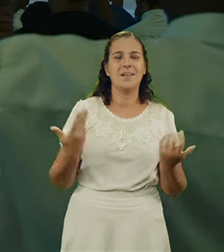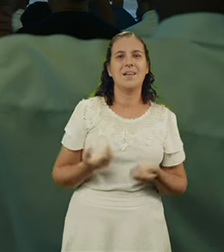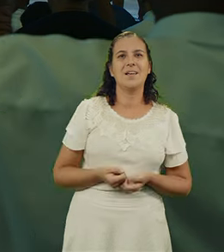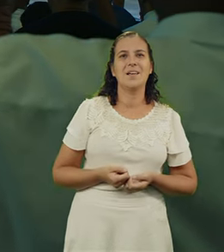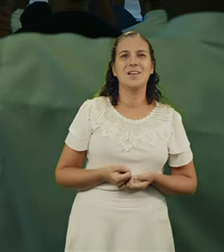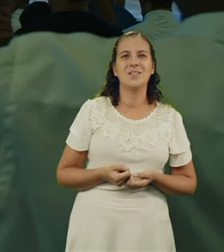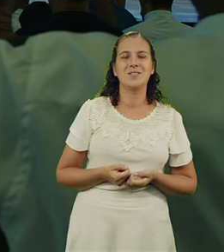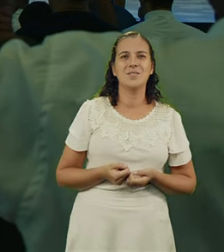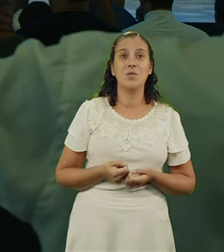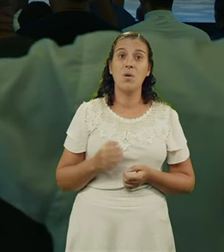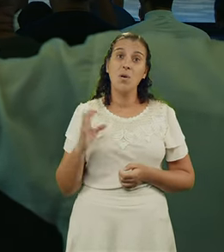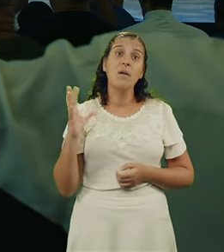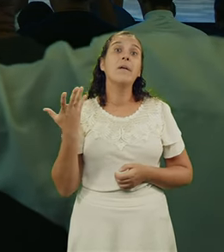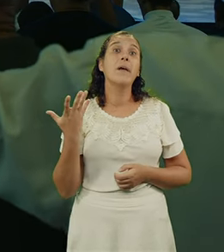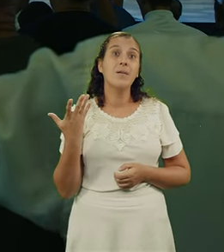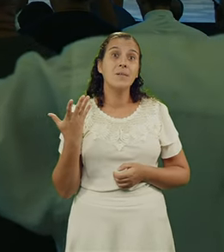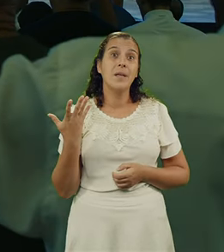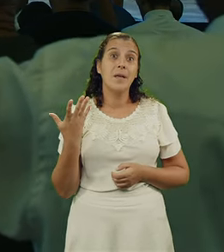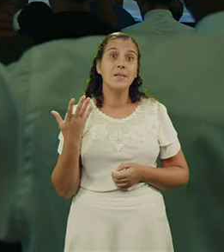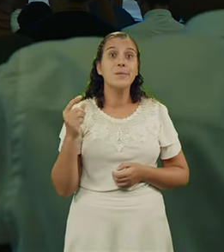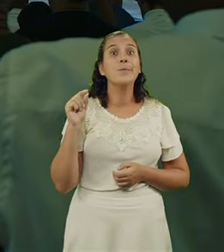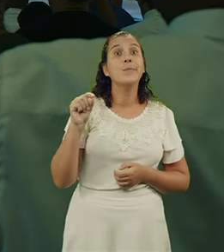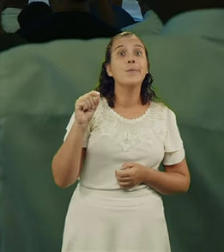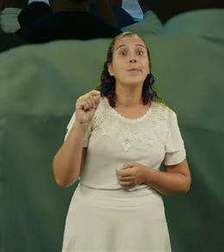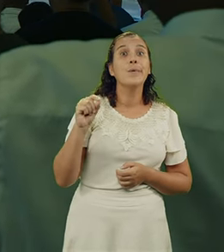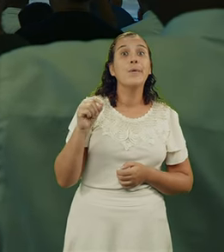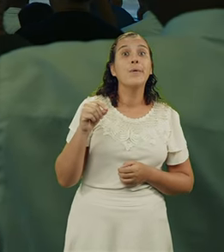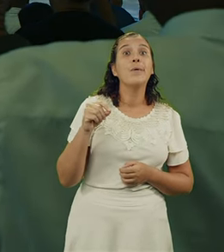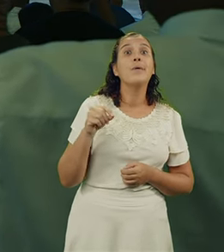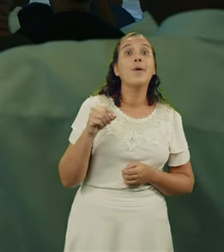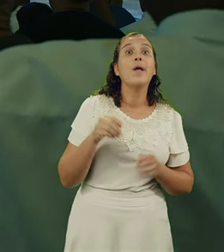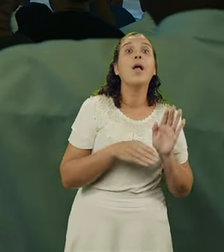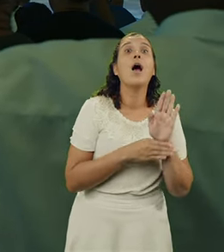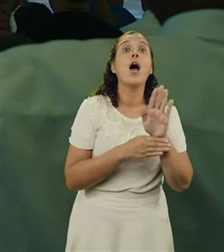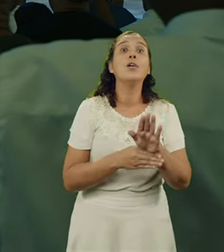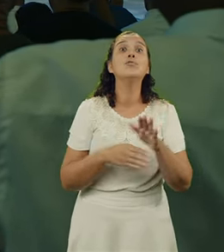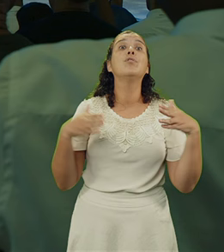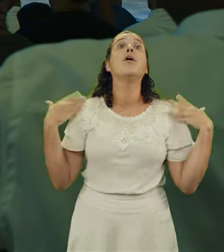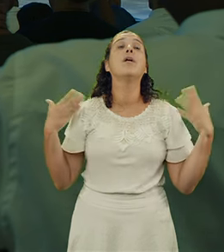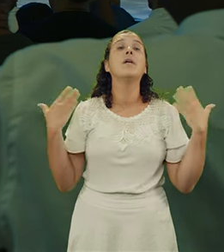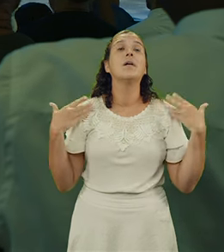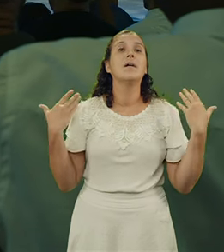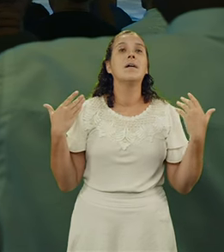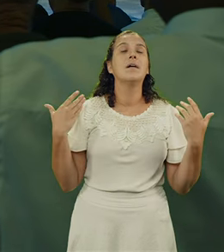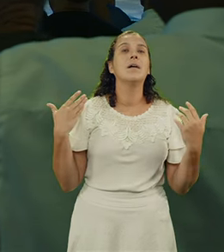O que acontece com ele, aquele que ajuda com alegria? O quê? O quê?